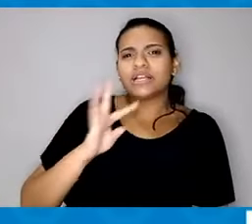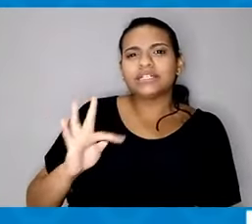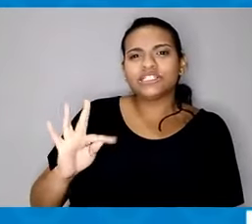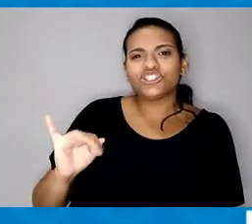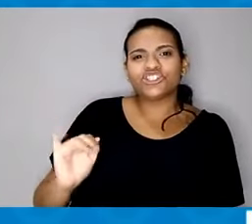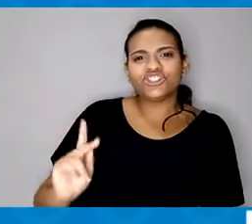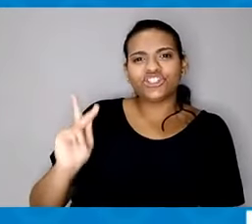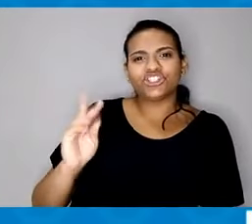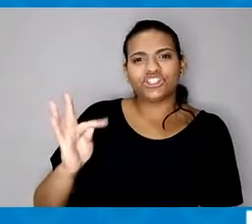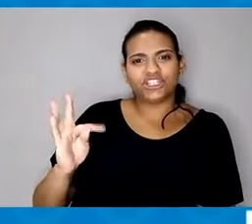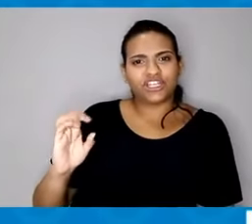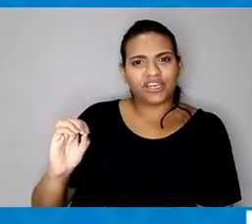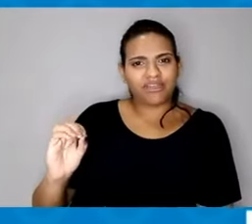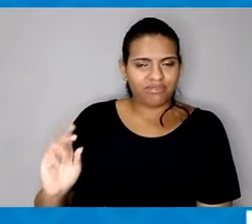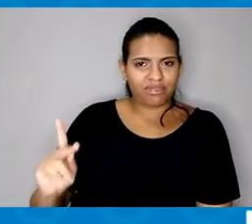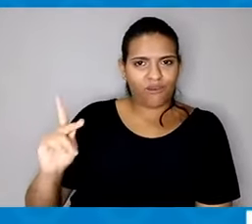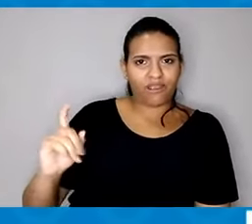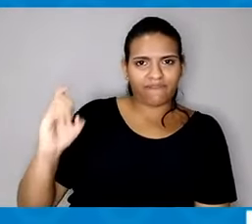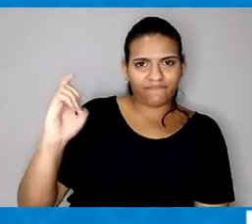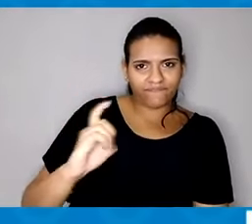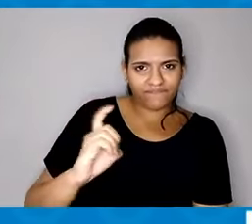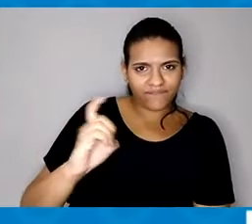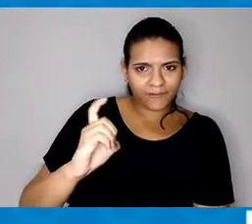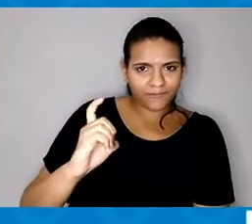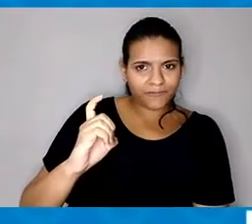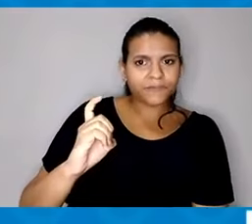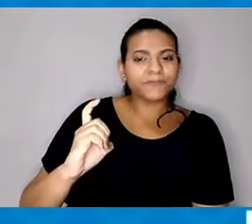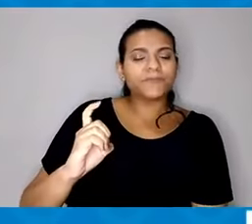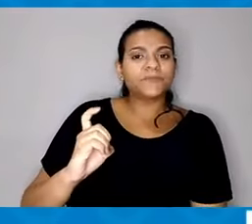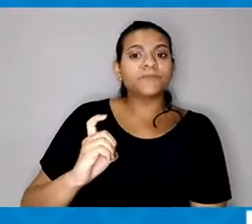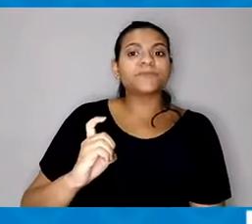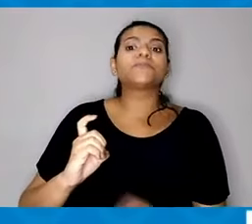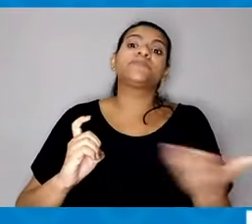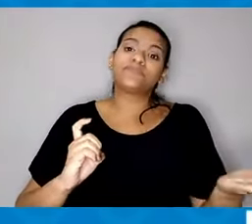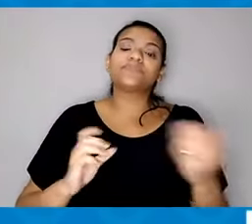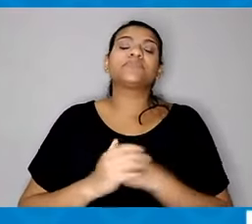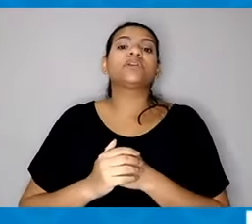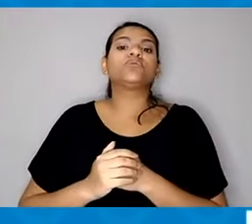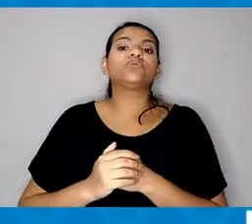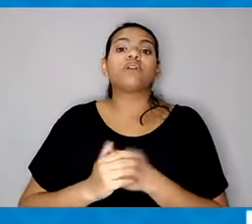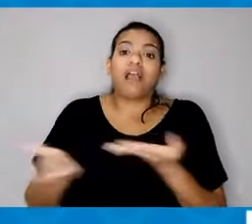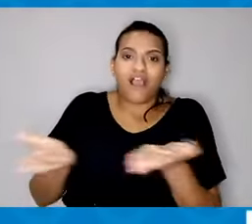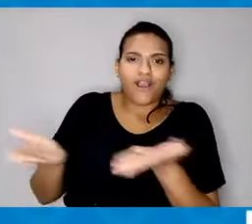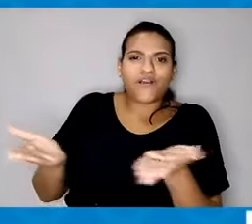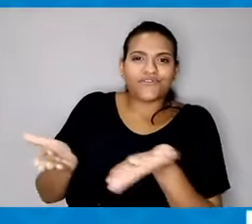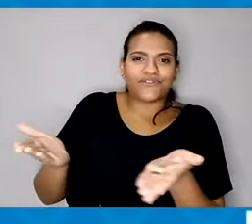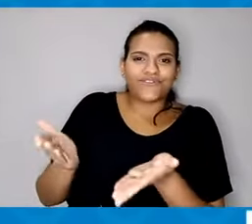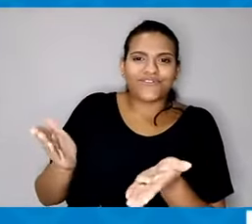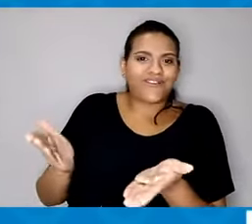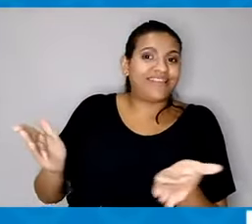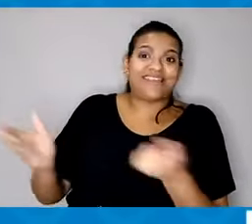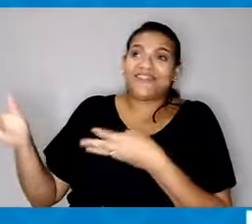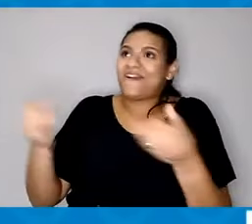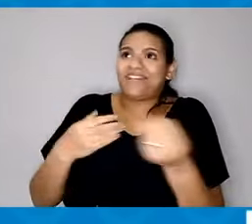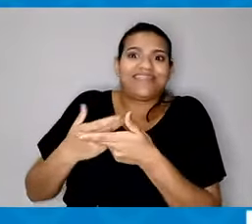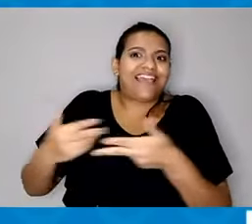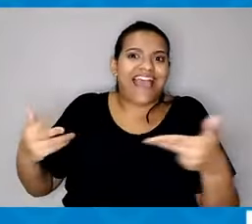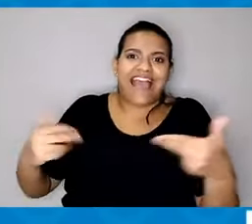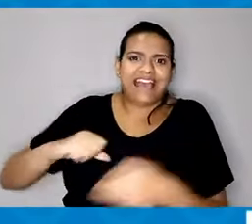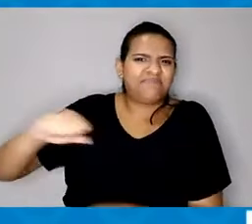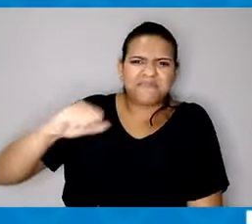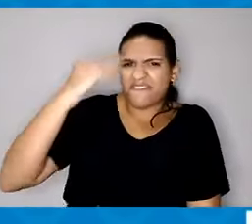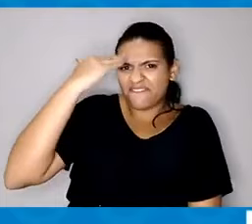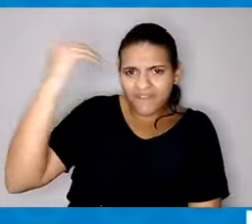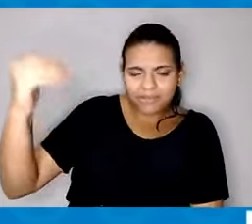a coisa do momento, o artefato, a rede social do momento. Isso é uma forma de fazer uma concepção